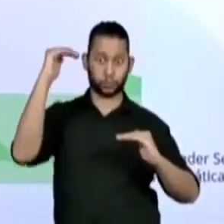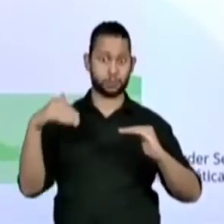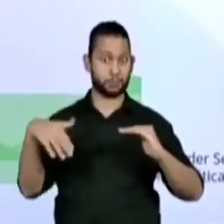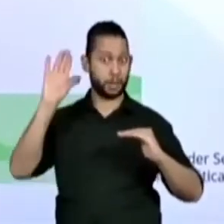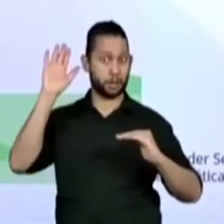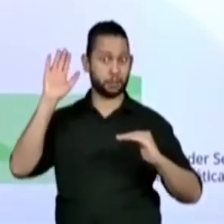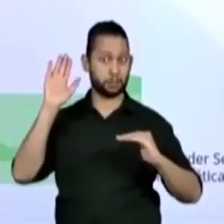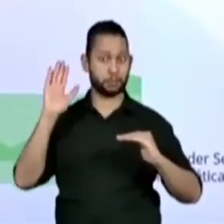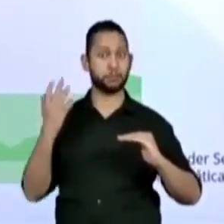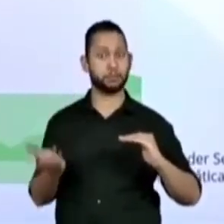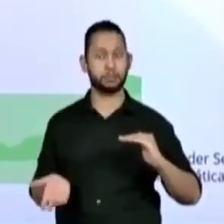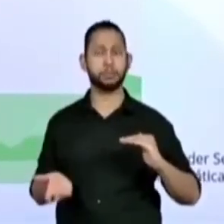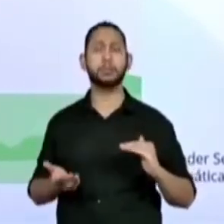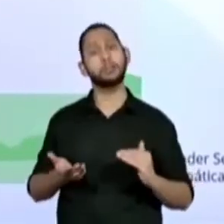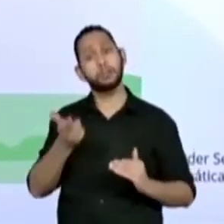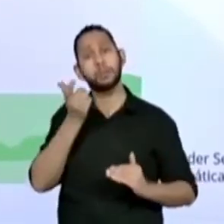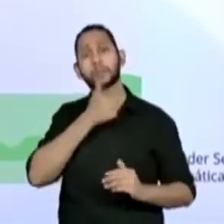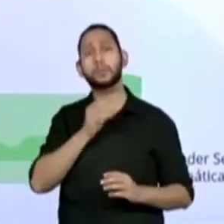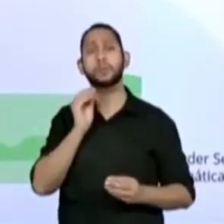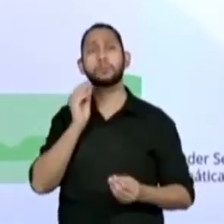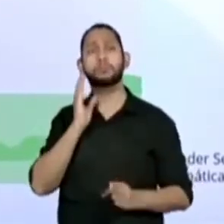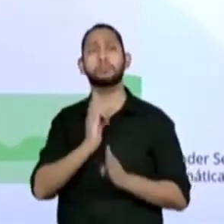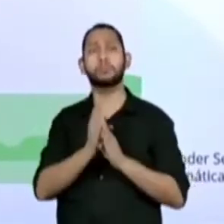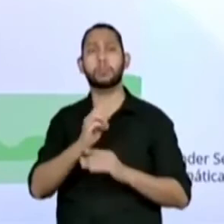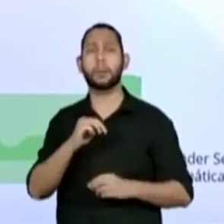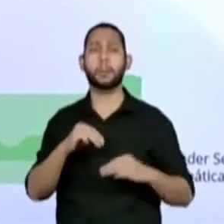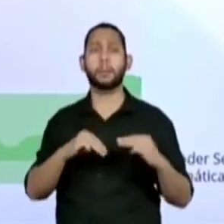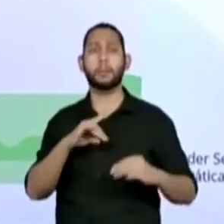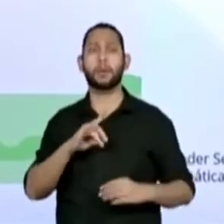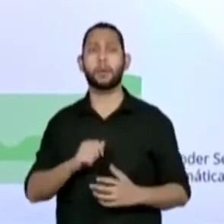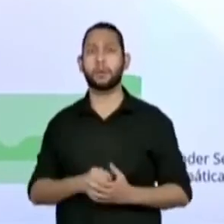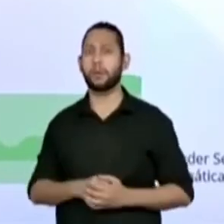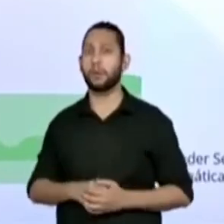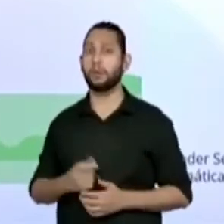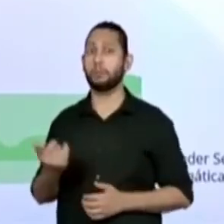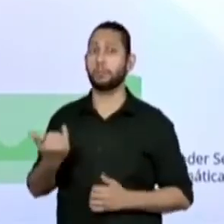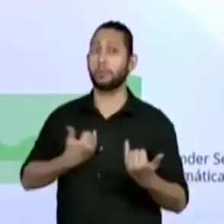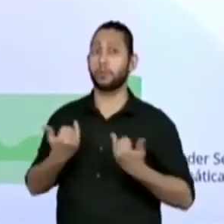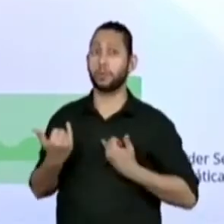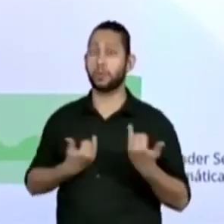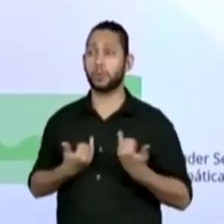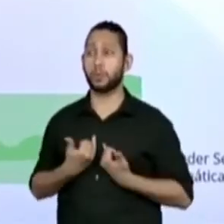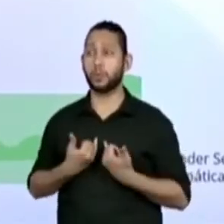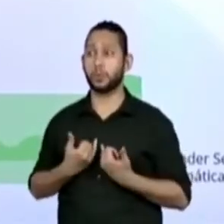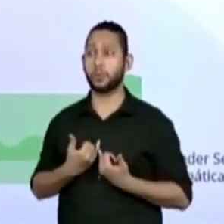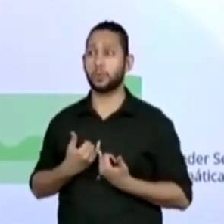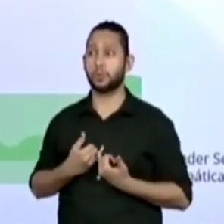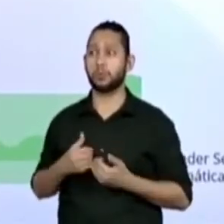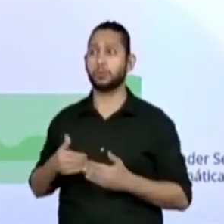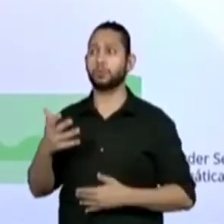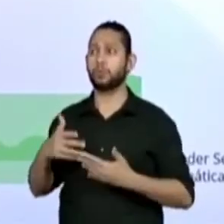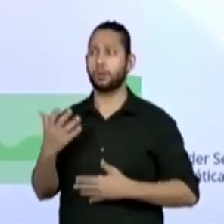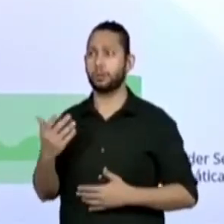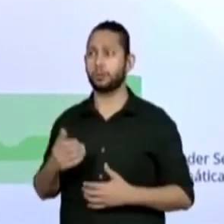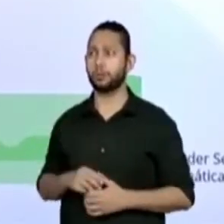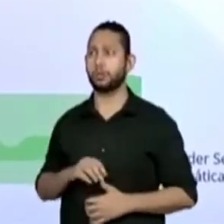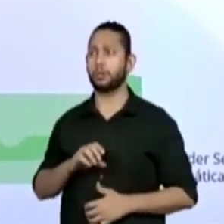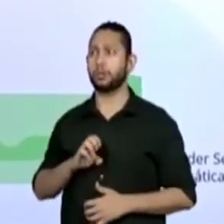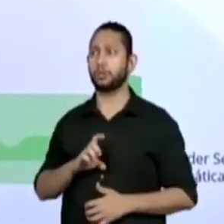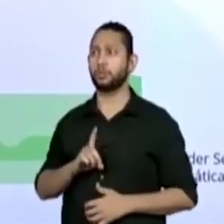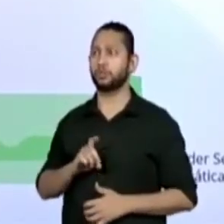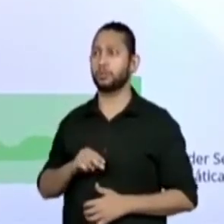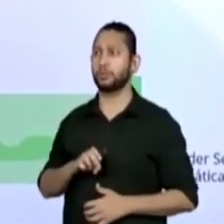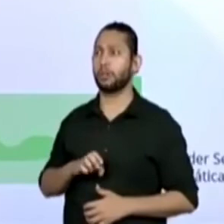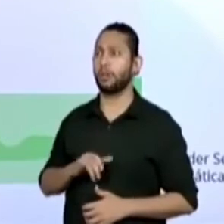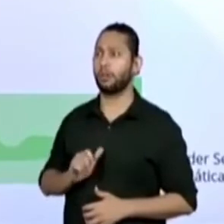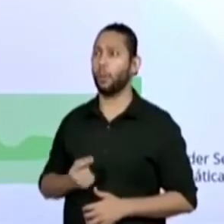Pro? E aí, eu vou fazer uma média aí do que estão mandando no chat, tá? Por enquanto, só para a Edneia que respondeu. Professora